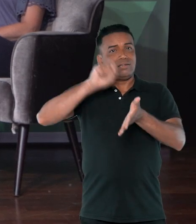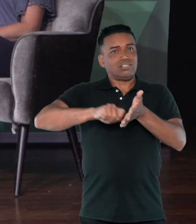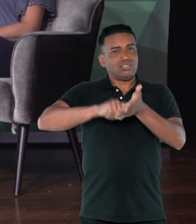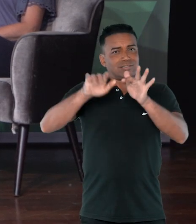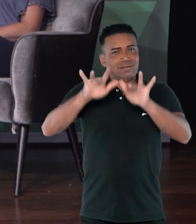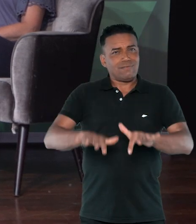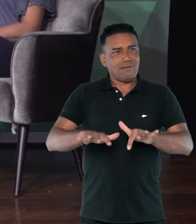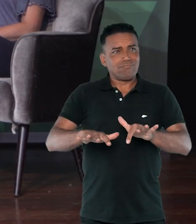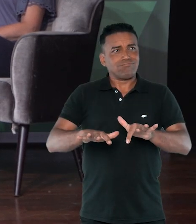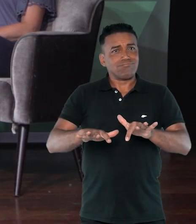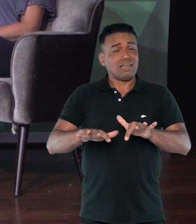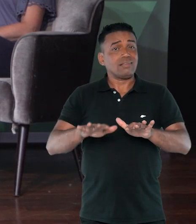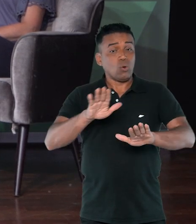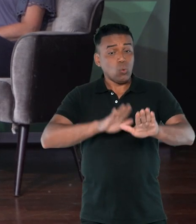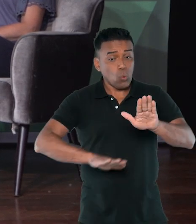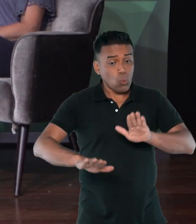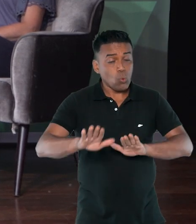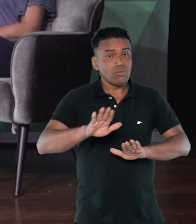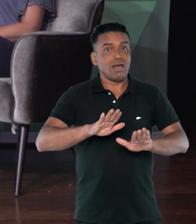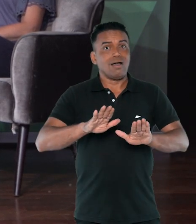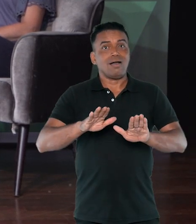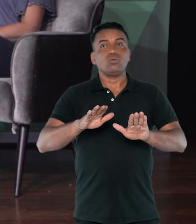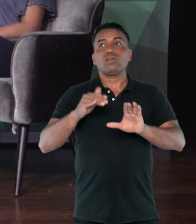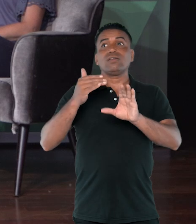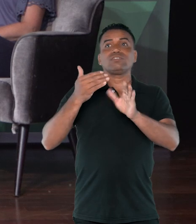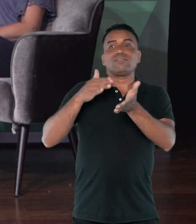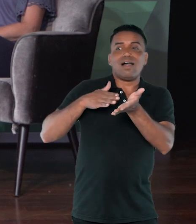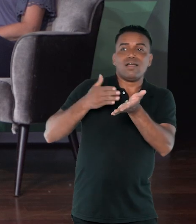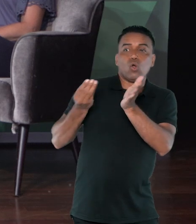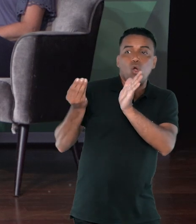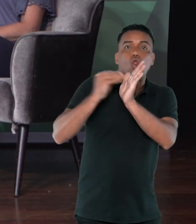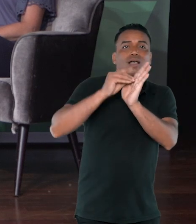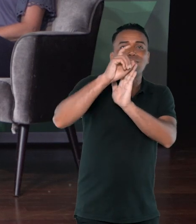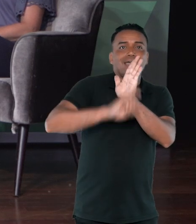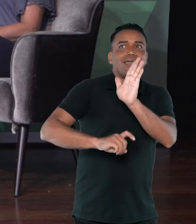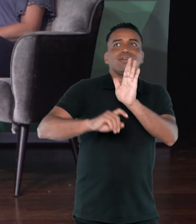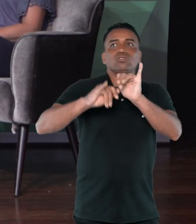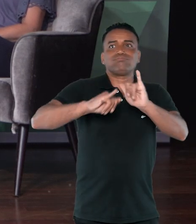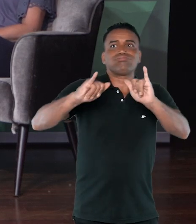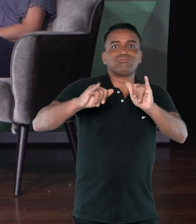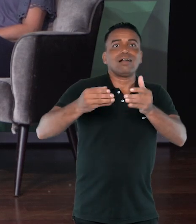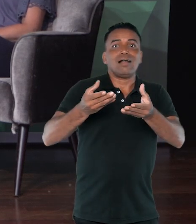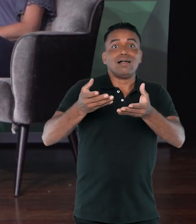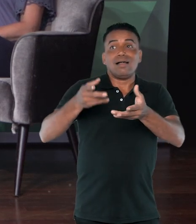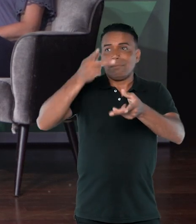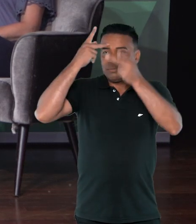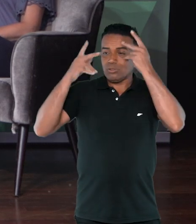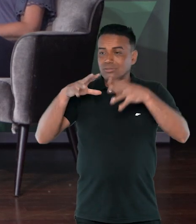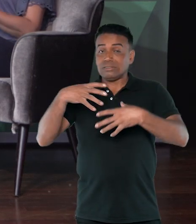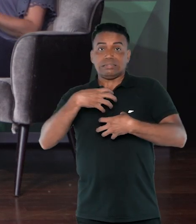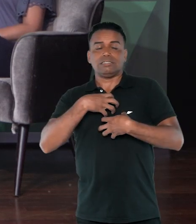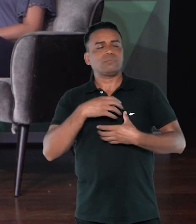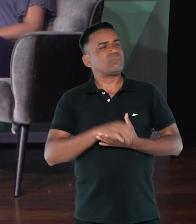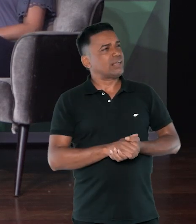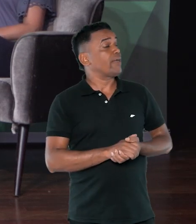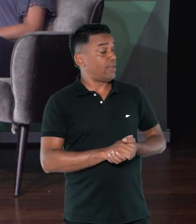exigente. Então, eu fui e voltei muitas vezes e tive, né, a grande ajuda da minha mãe, que